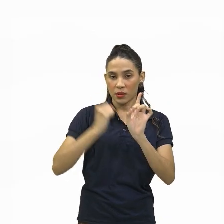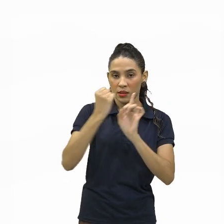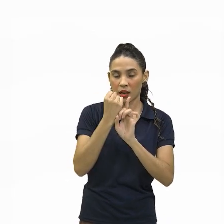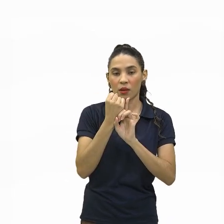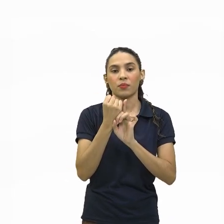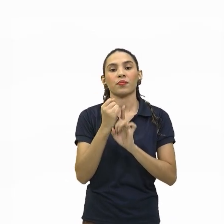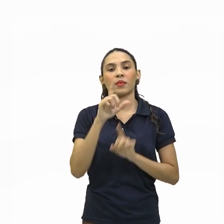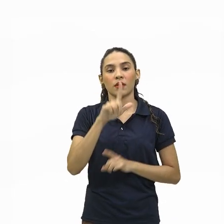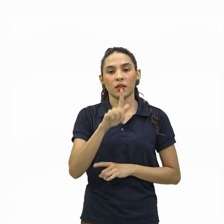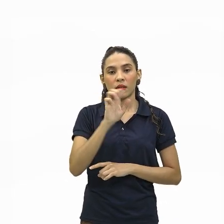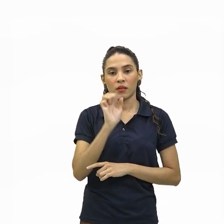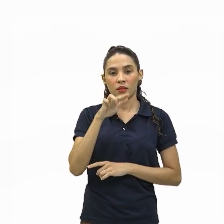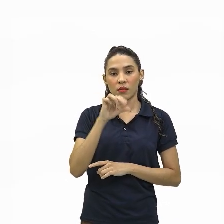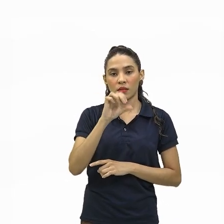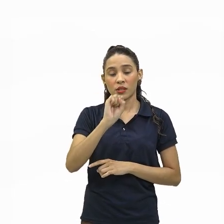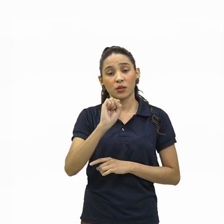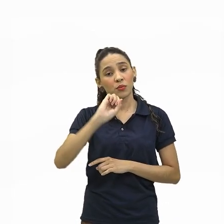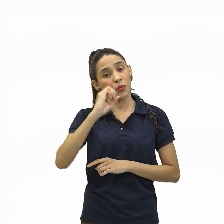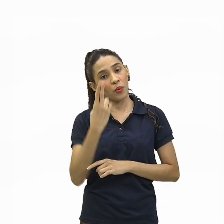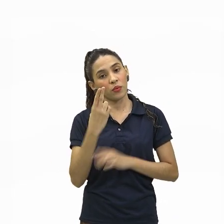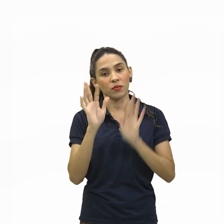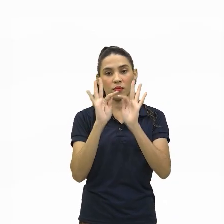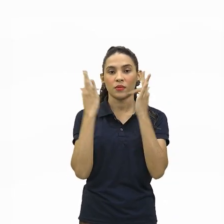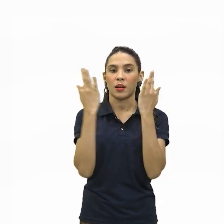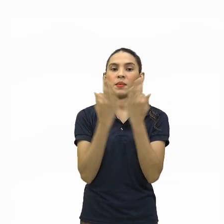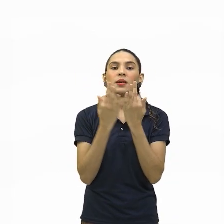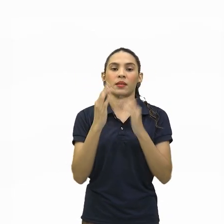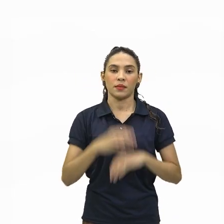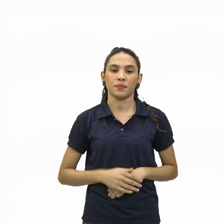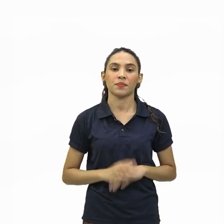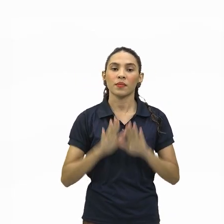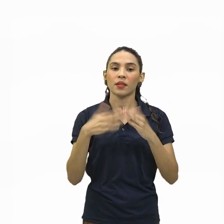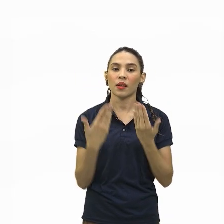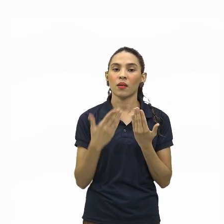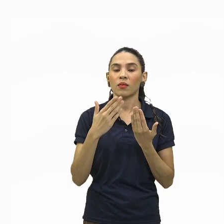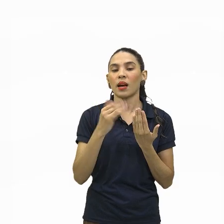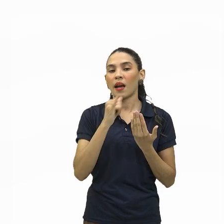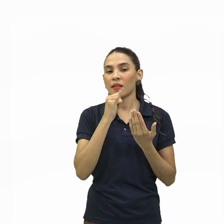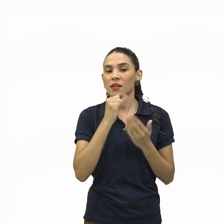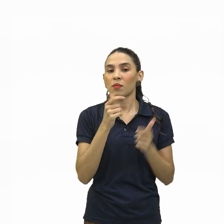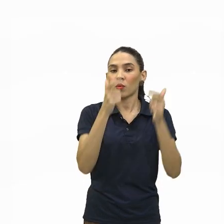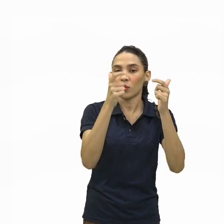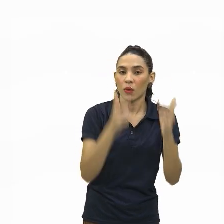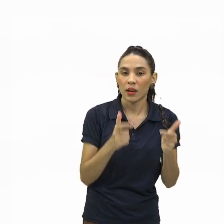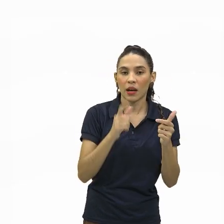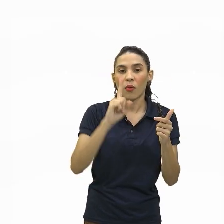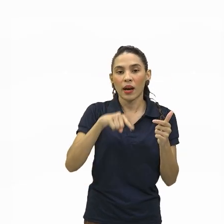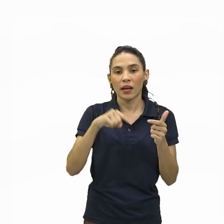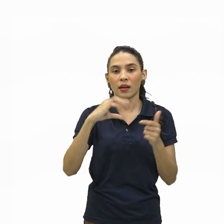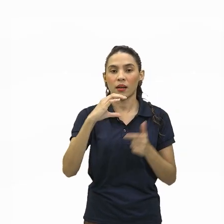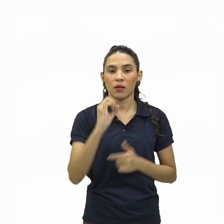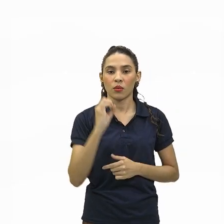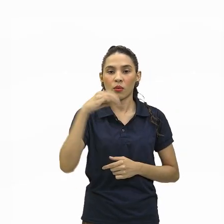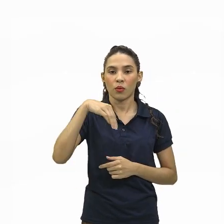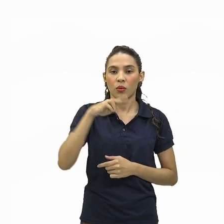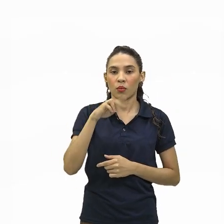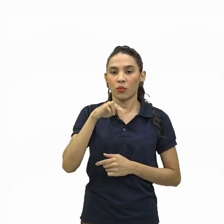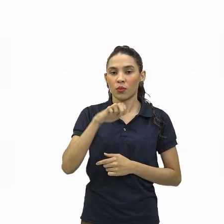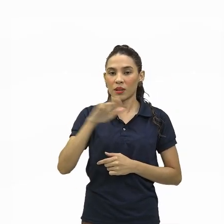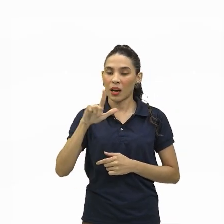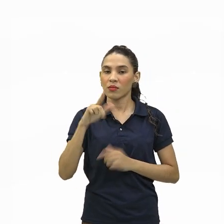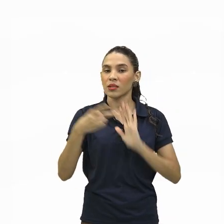ou famílias, tá? A propriedade, ela era comunal, então isso significa que ela